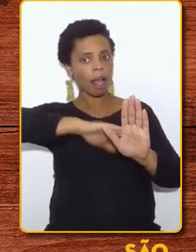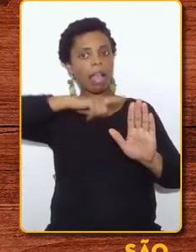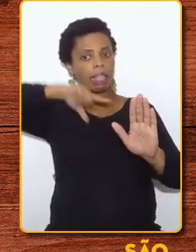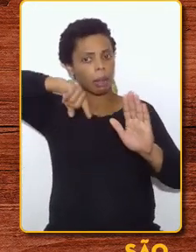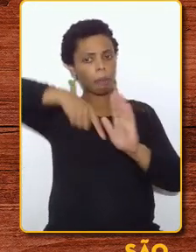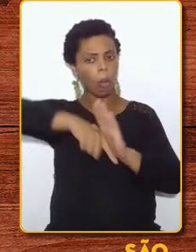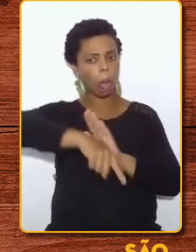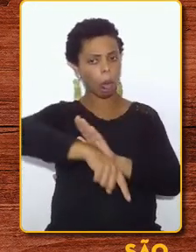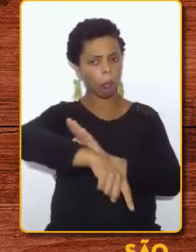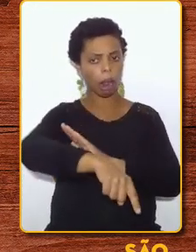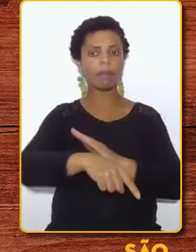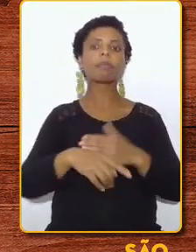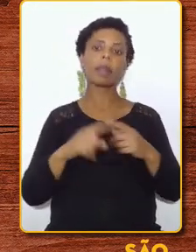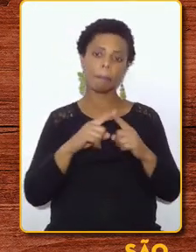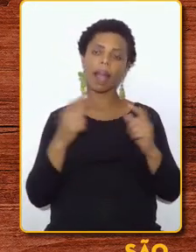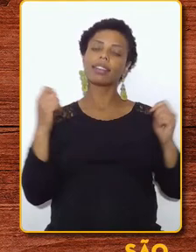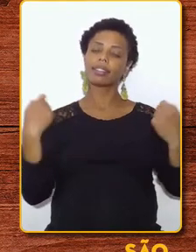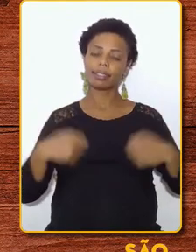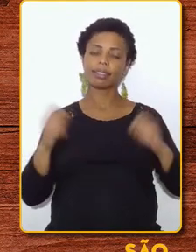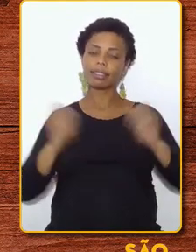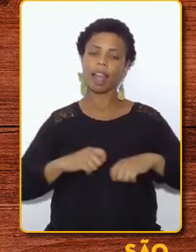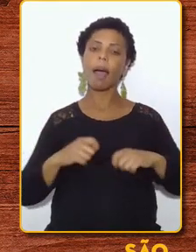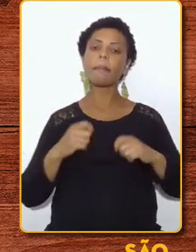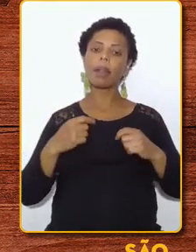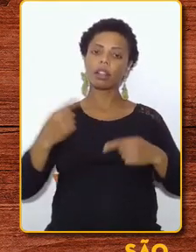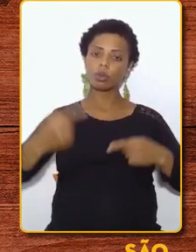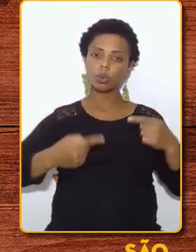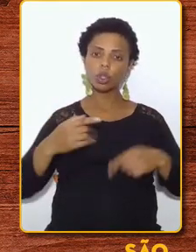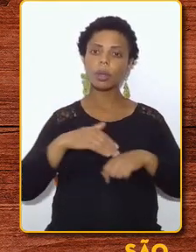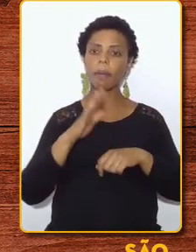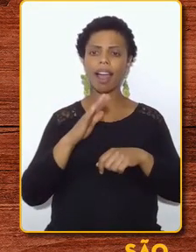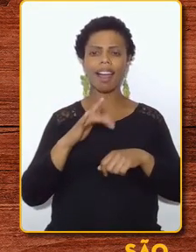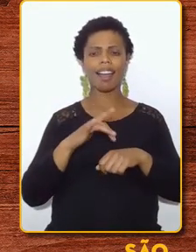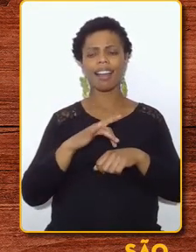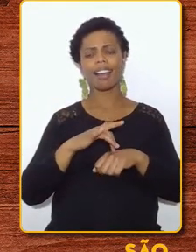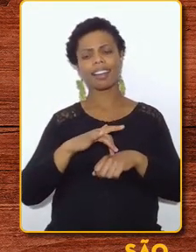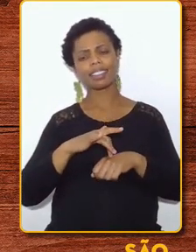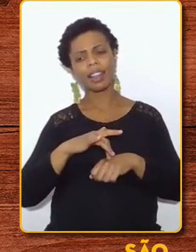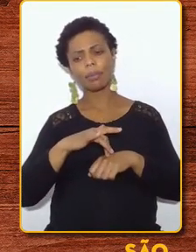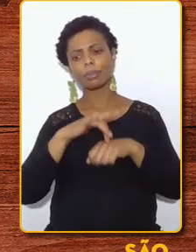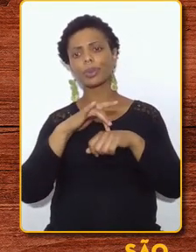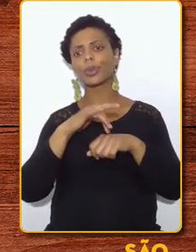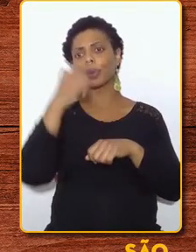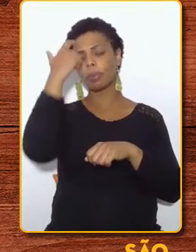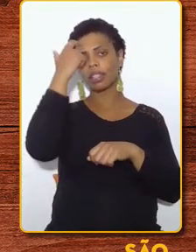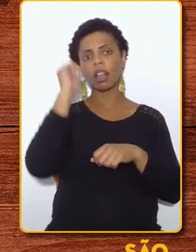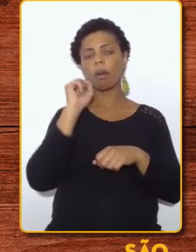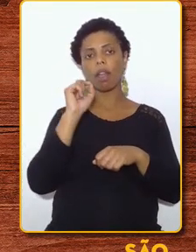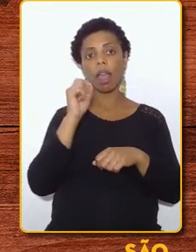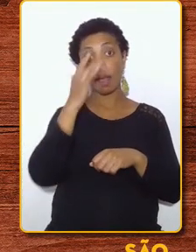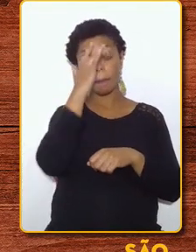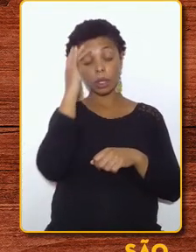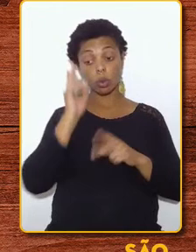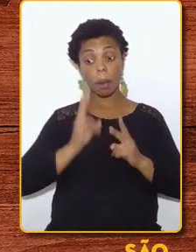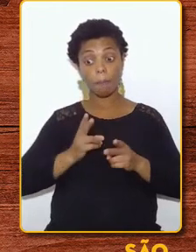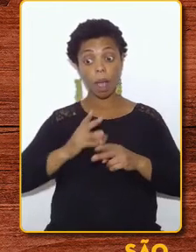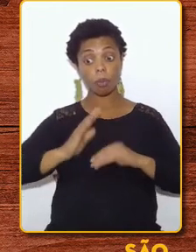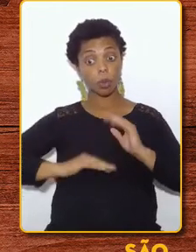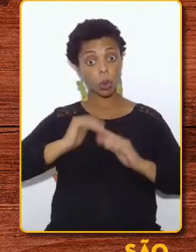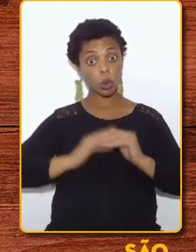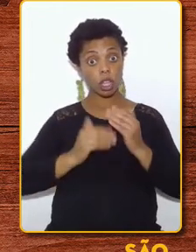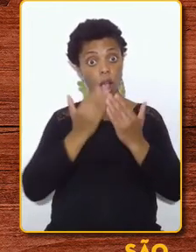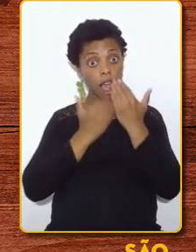né? É um absurdo a gente pensar que quem produz o alimento não consegue comer esse próprio alimento. Realmente